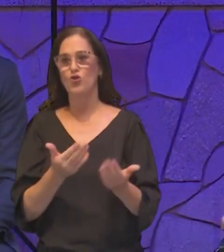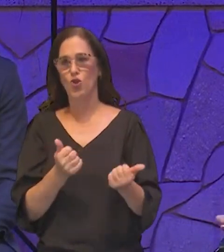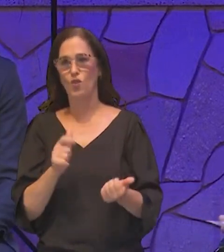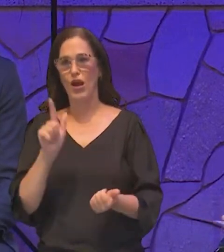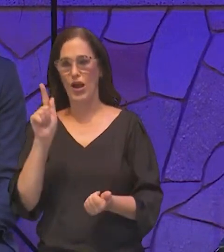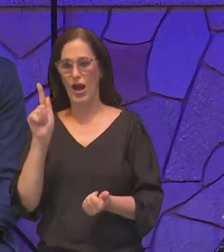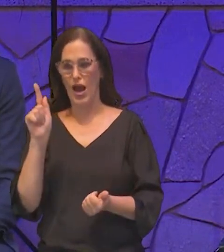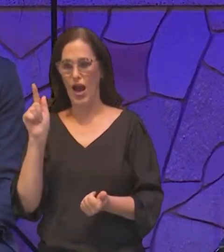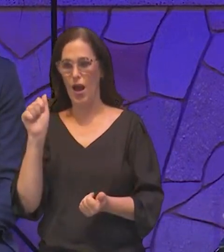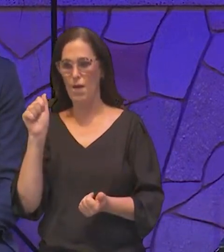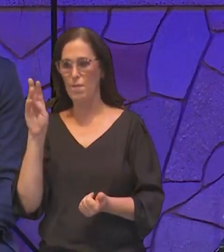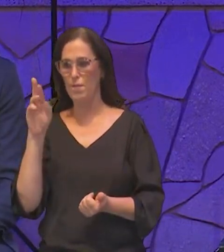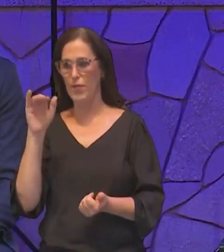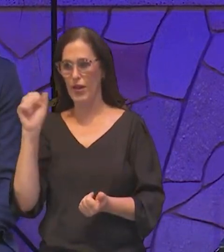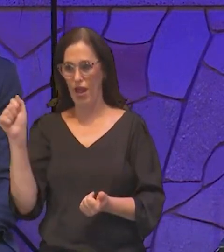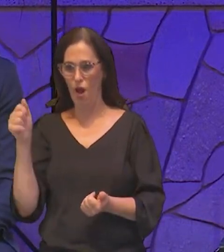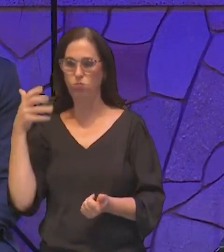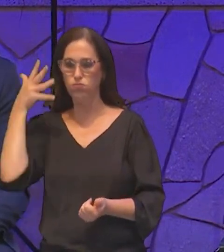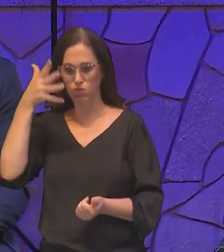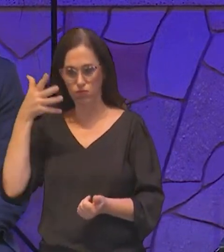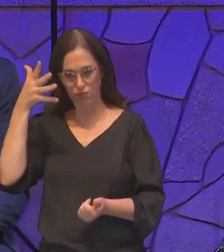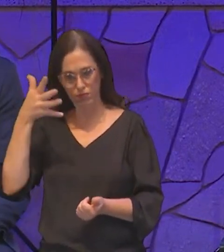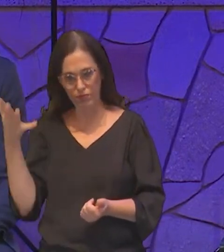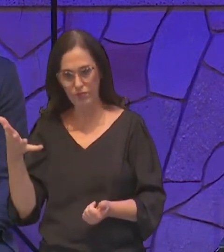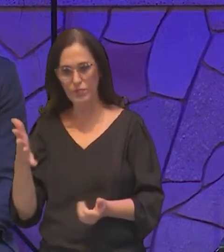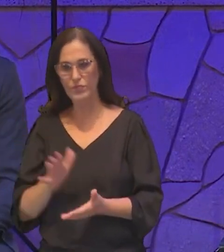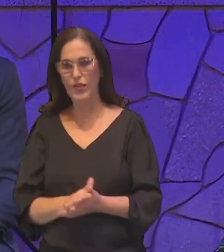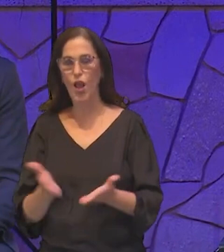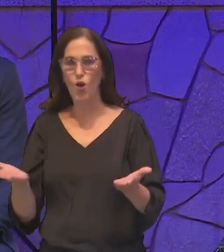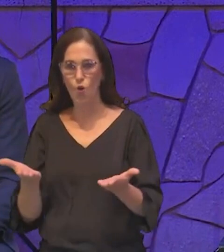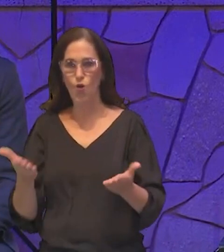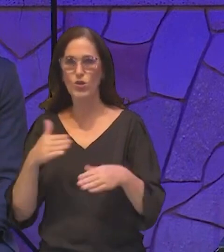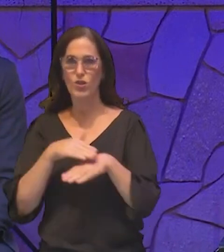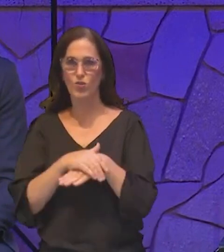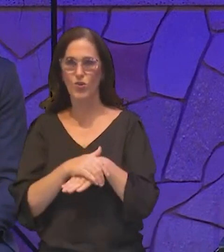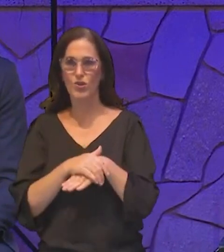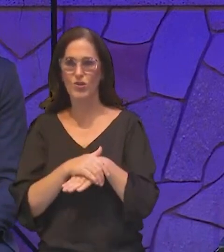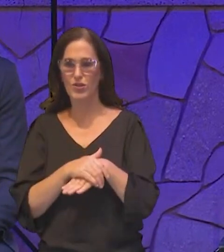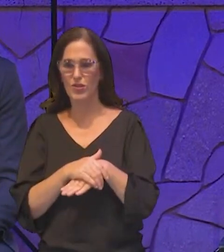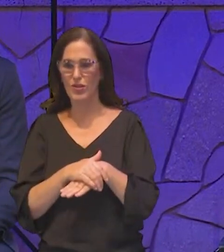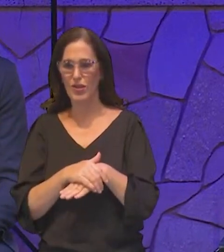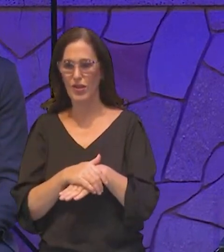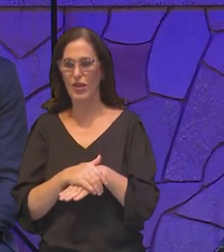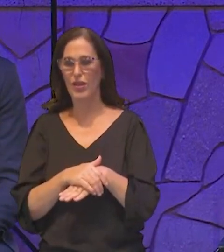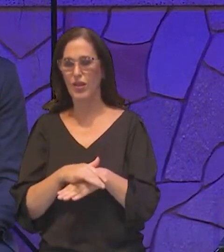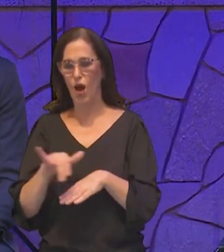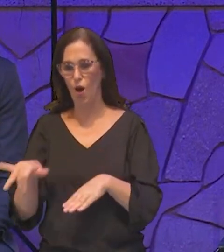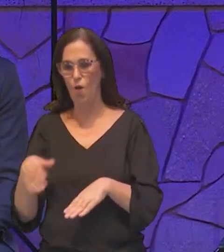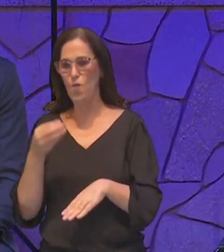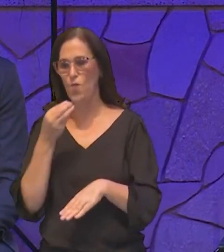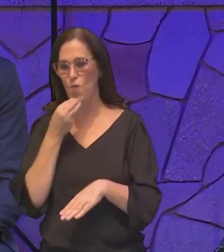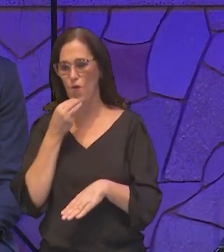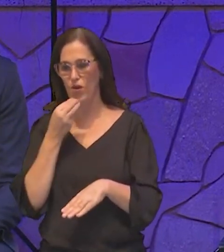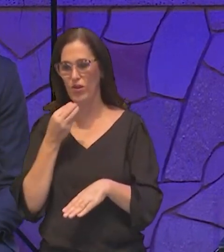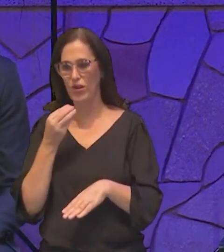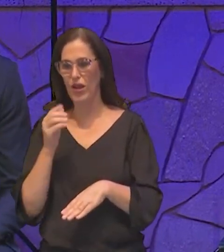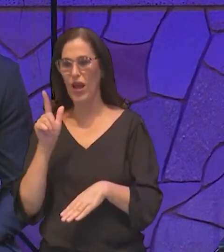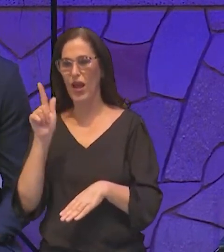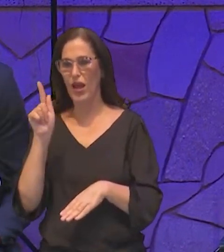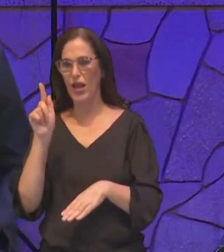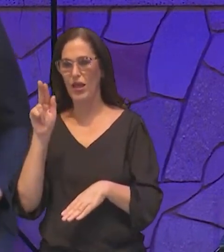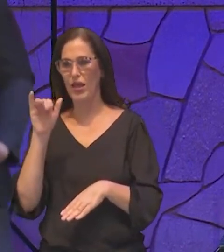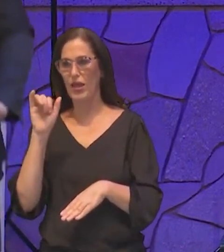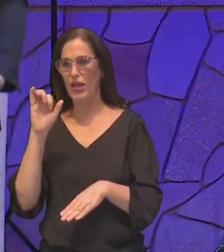ele ministrou a palavra do Senhor, e nessa noite nós teremos o privilégio de termos o Guilherme, que é o